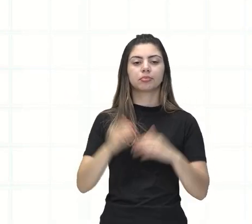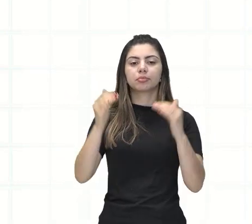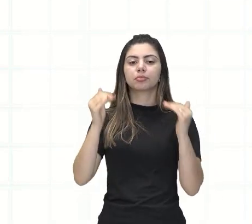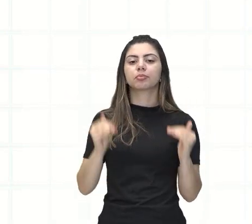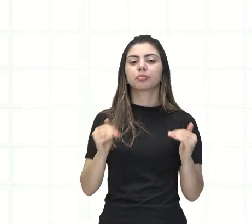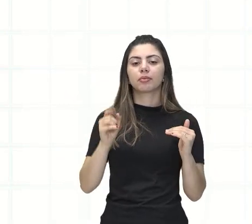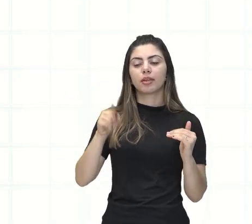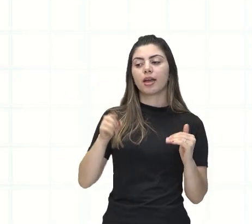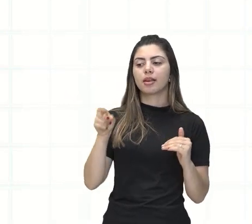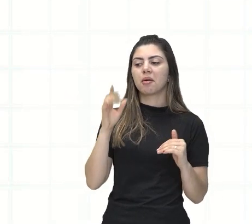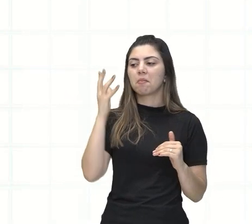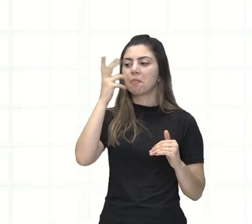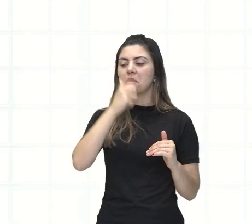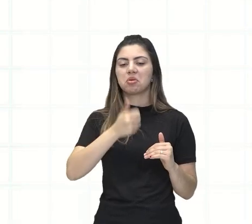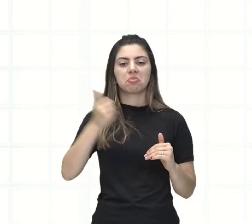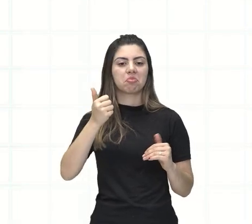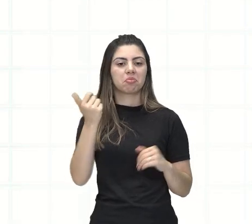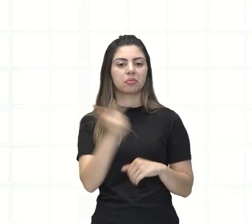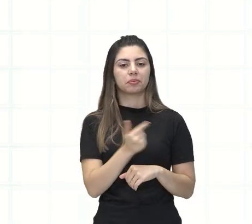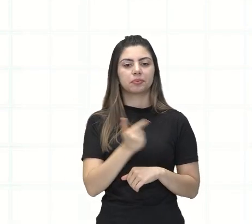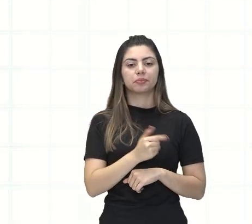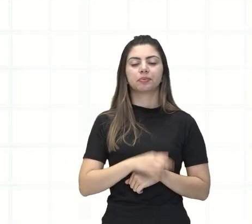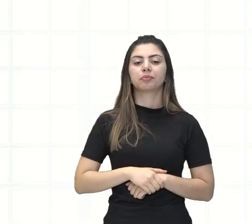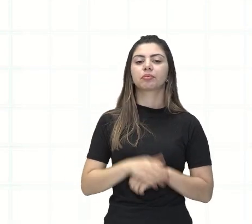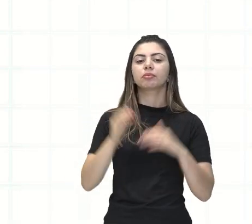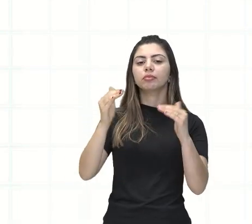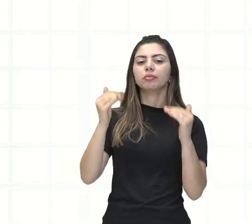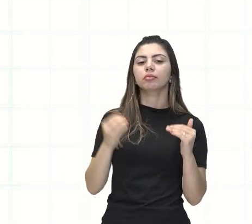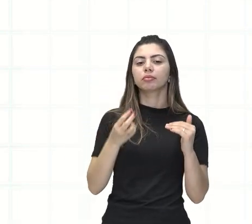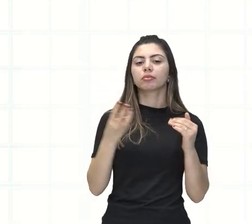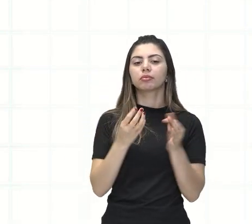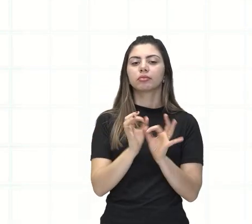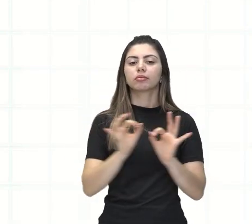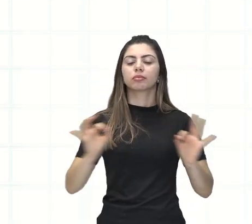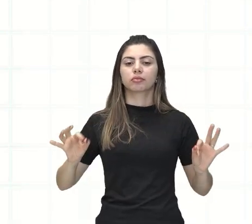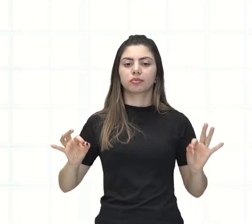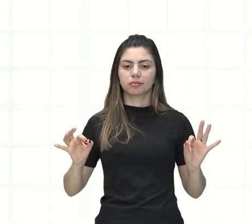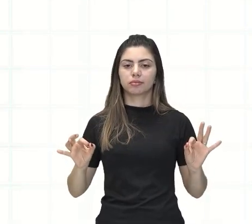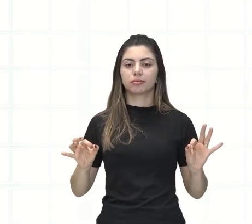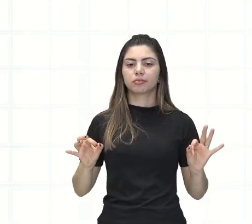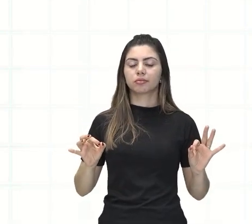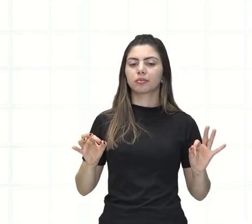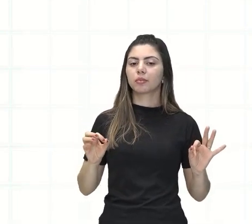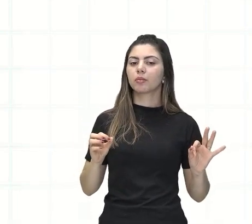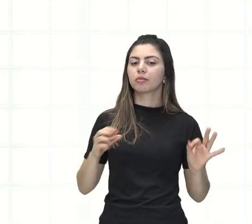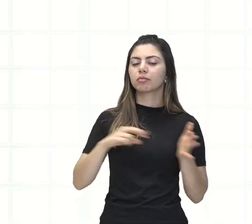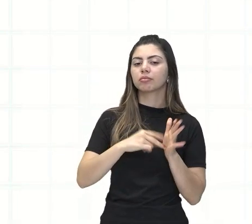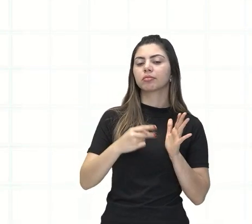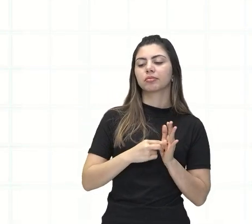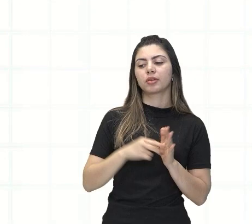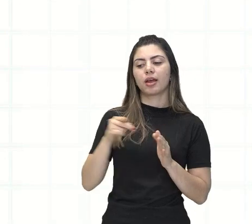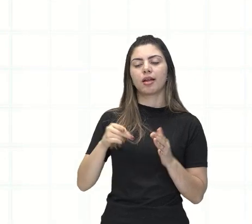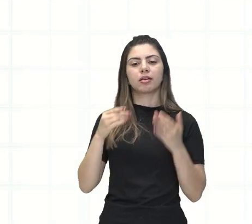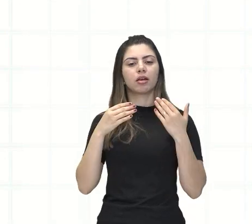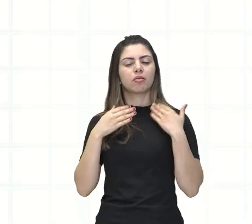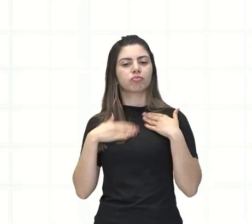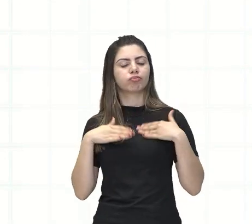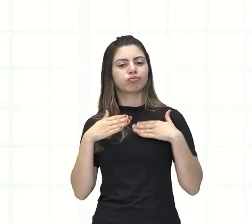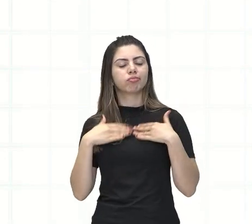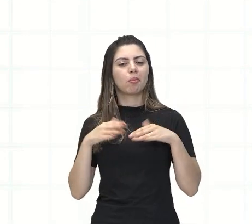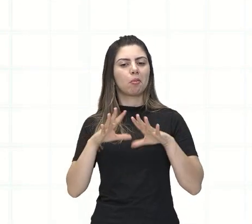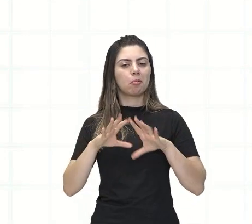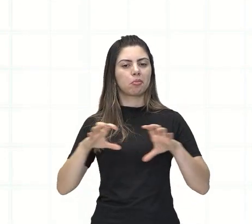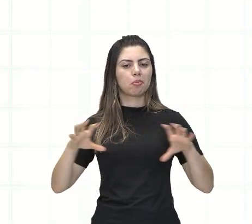mais bonito. Comfortable, confortável, more comfortable, mais confortável. E por que a gente